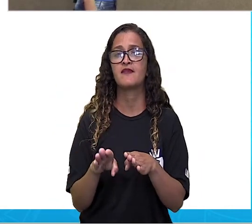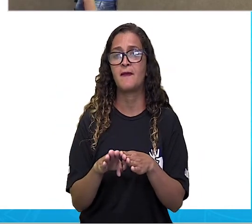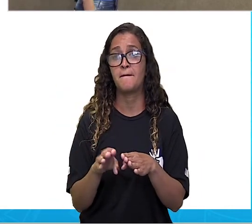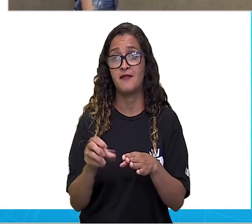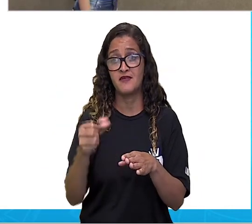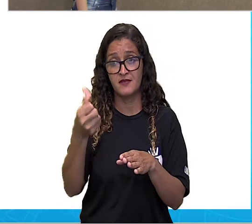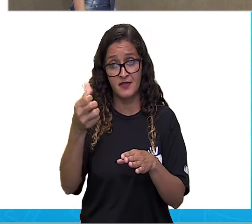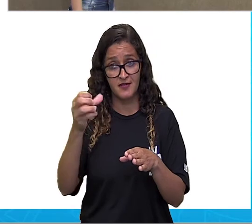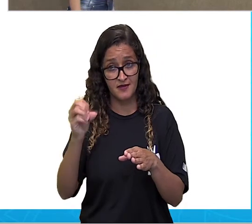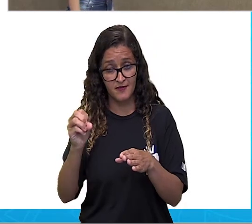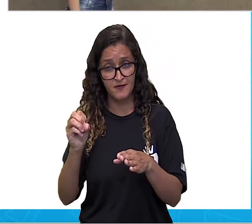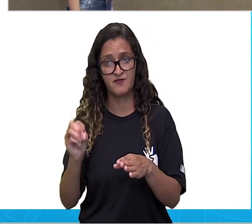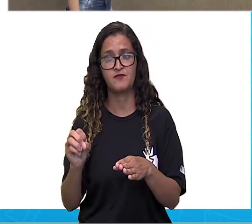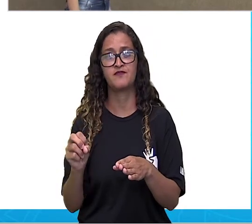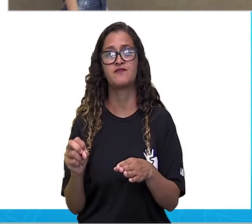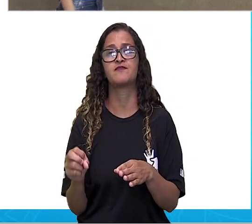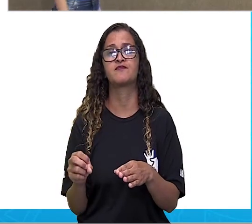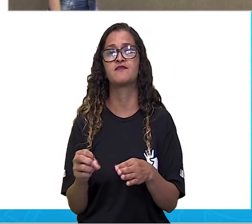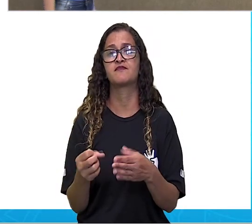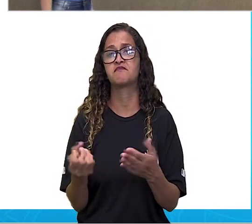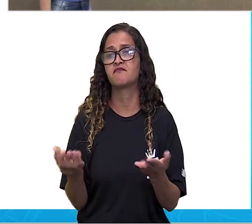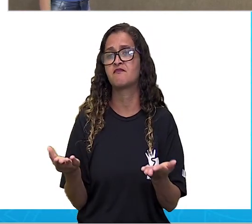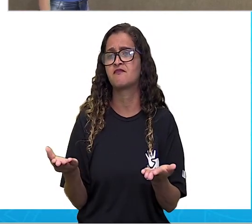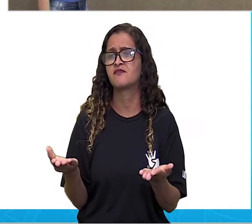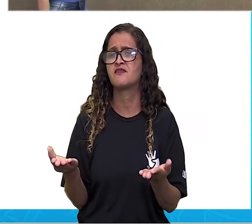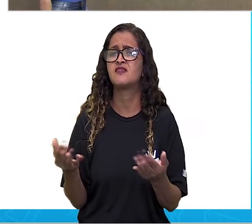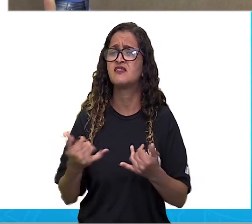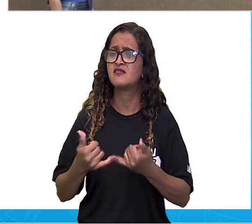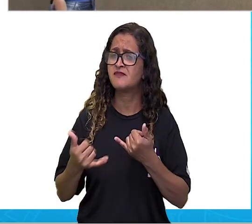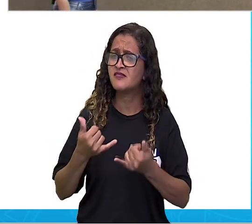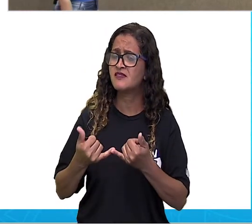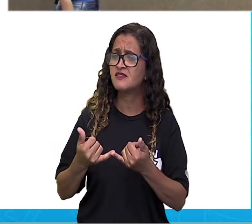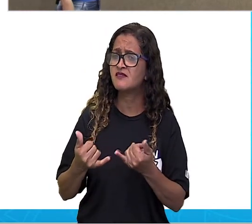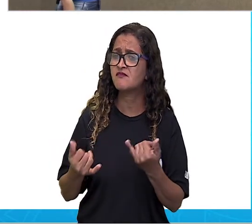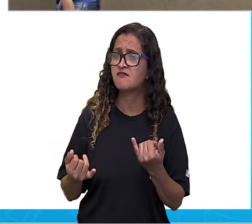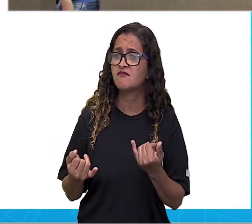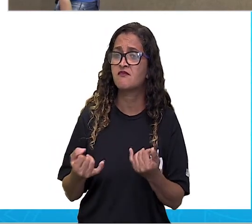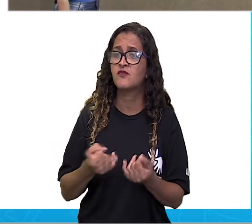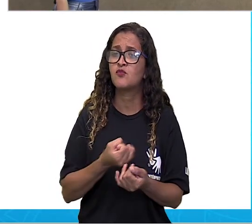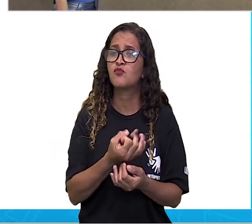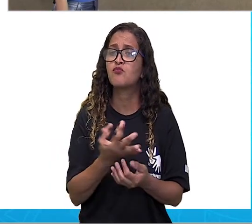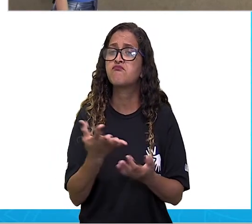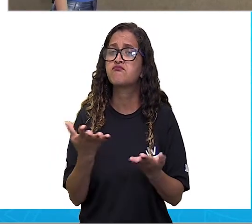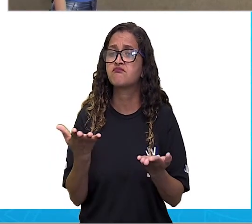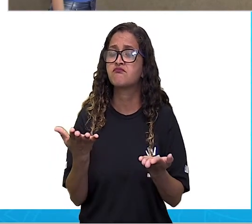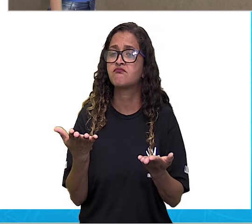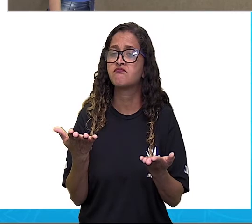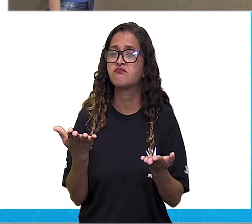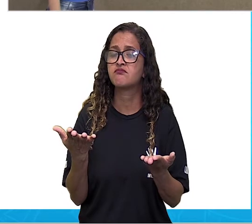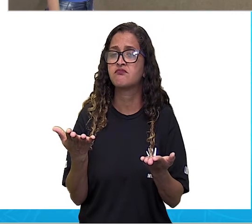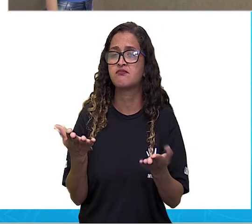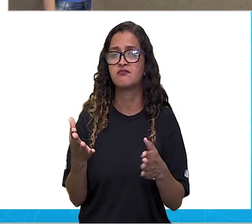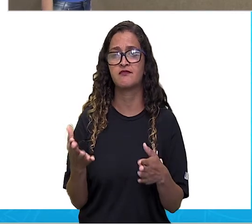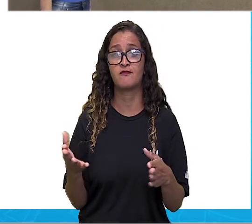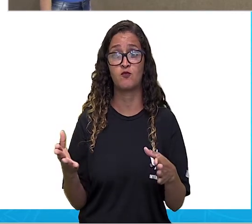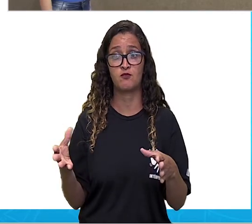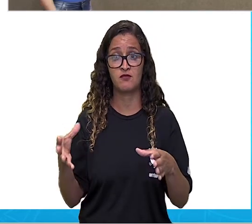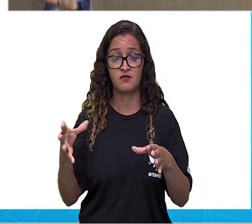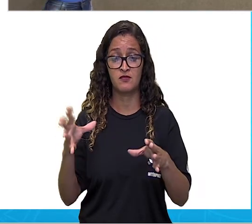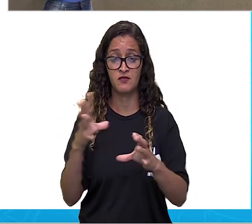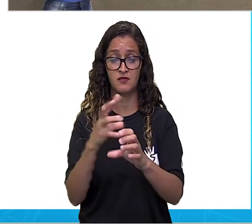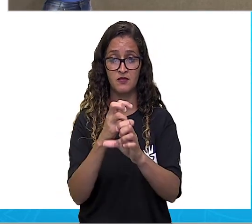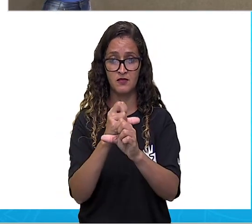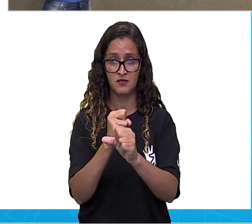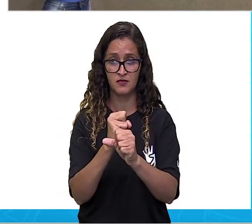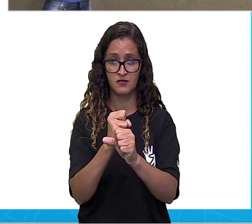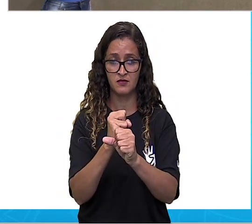é a semelhança entre essas cédulas? Então, aqui nós vamos somar as cédulas de R$ 2